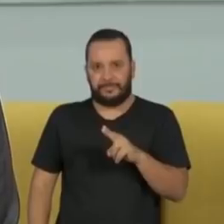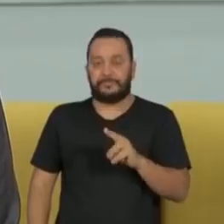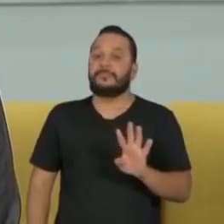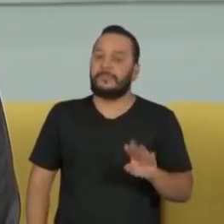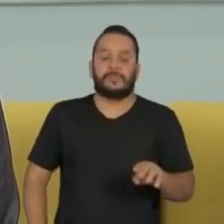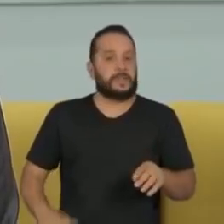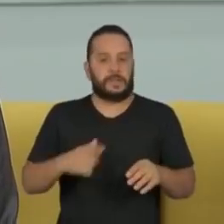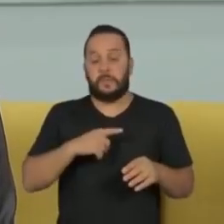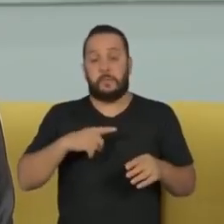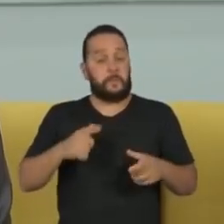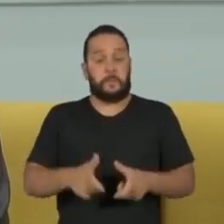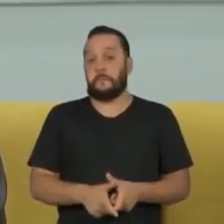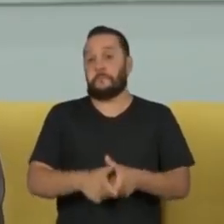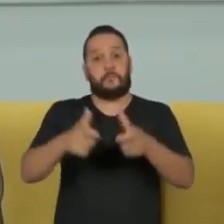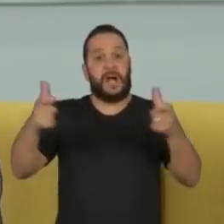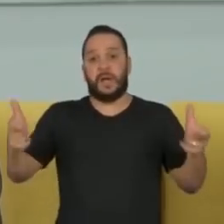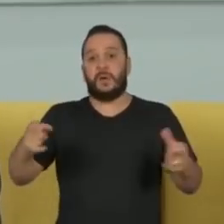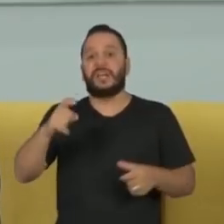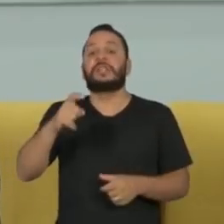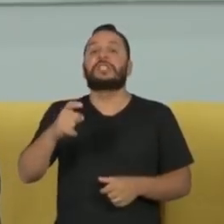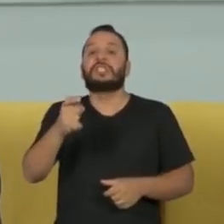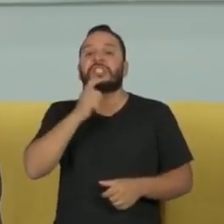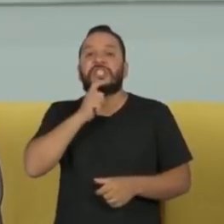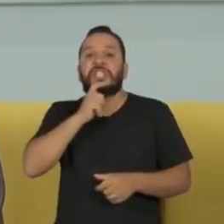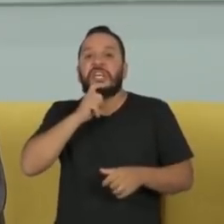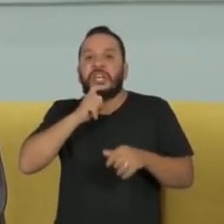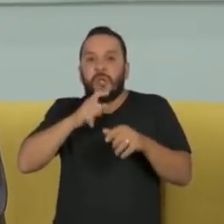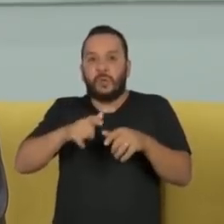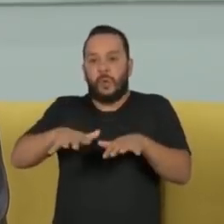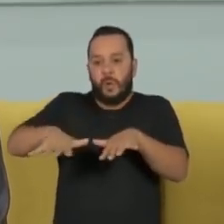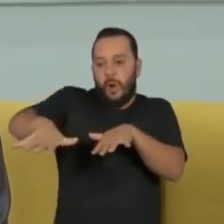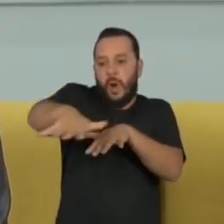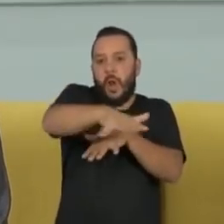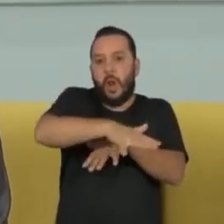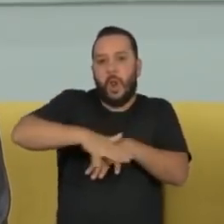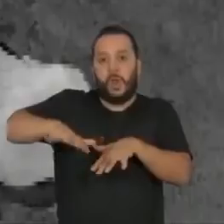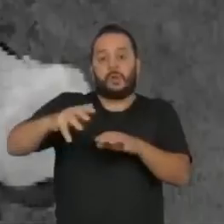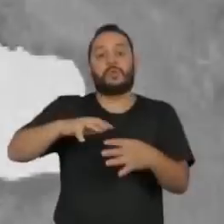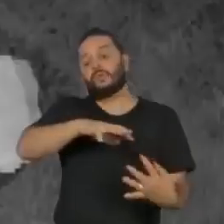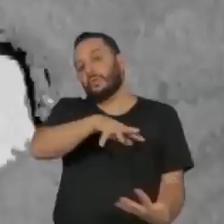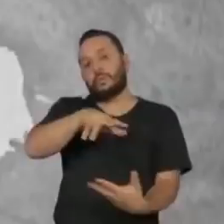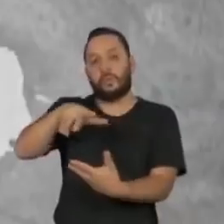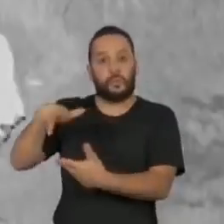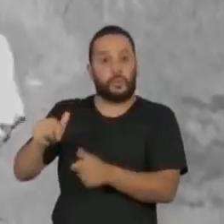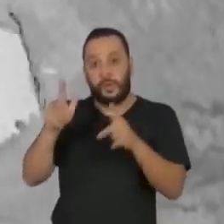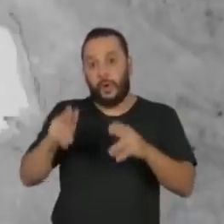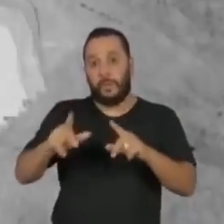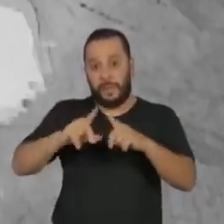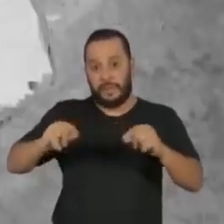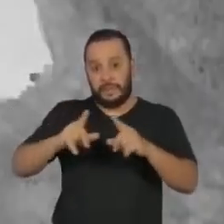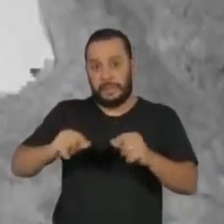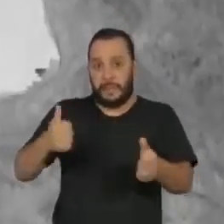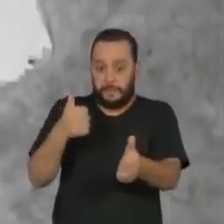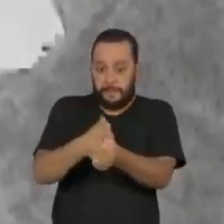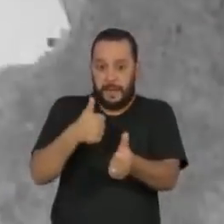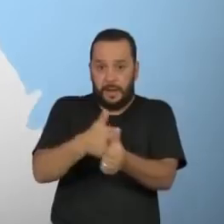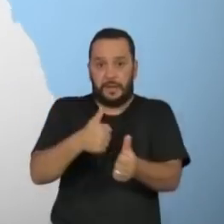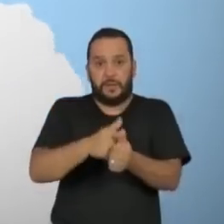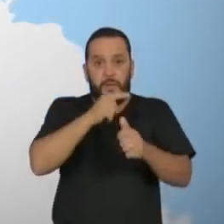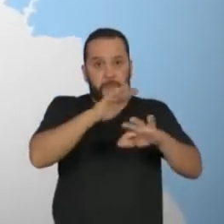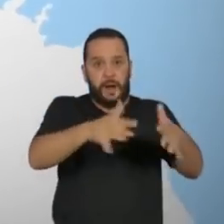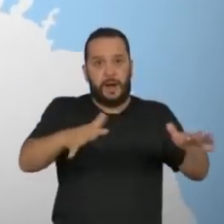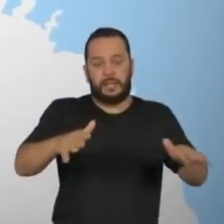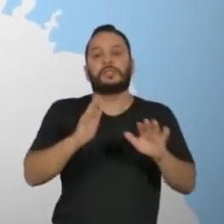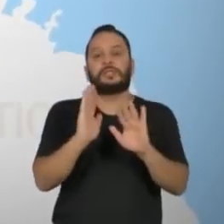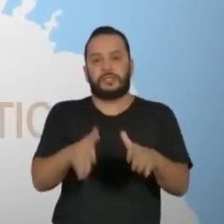do mundo está prestes a chegar ao oceano. Seu tamanho é equivalente ao Distrito Federal. O iceberg A68 se